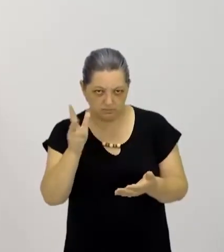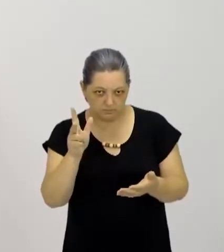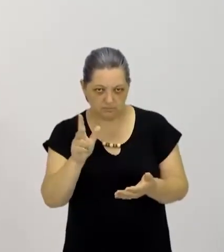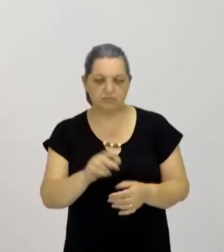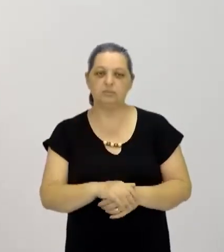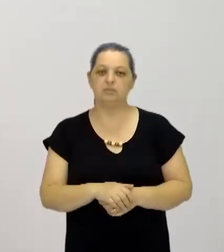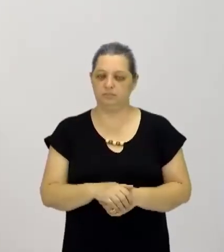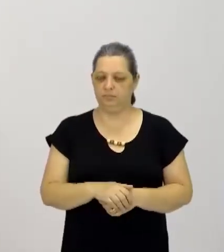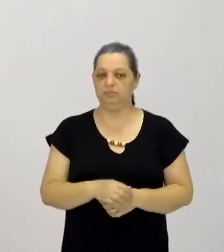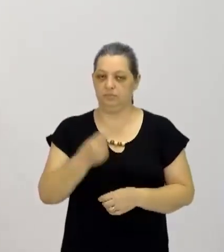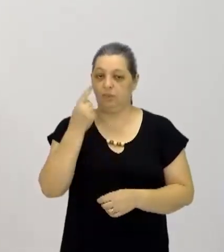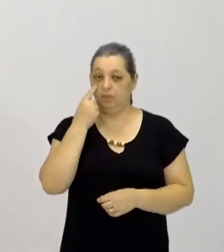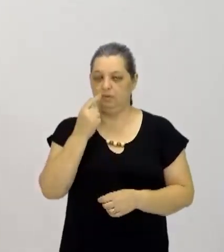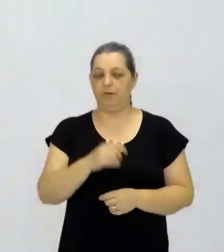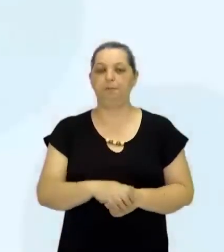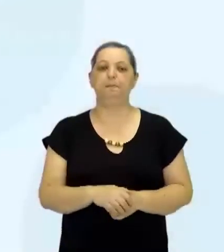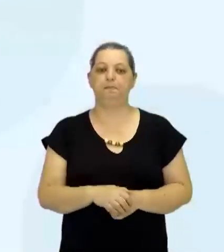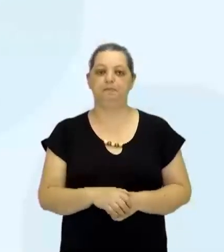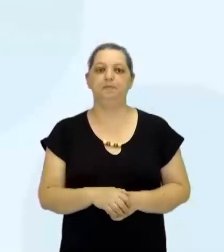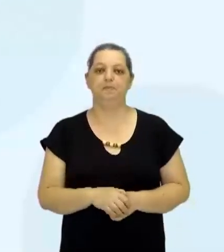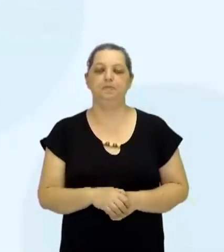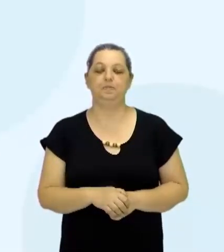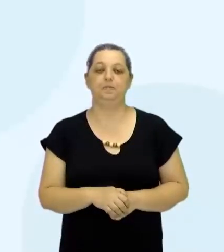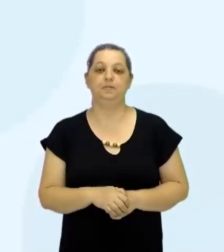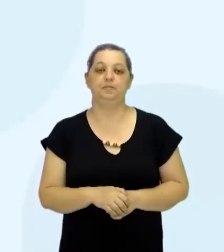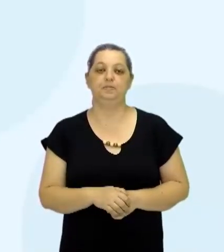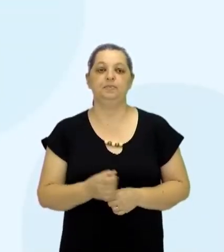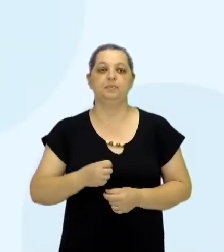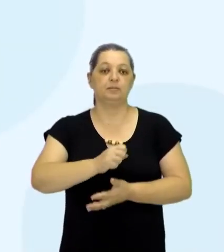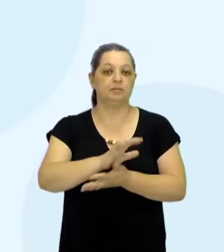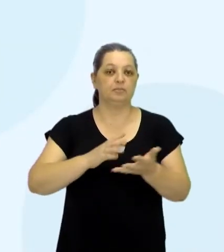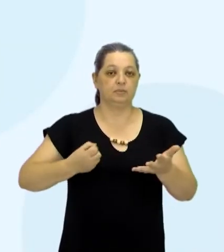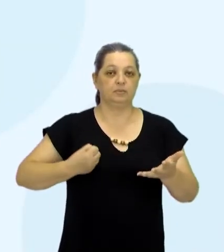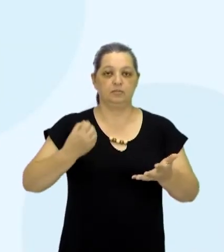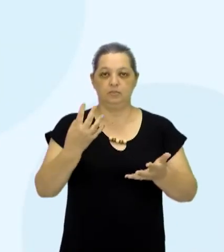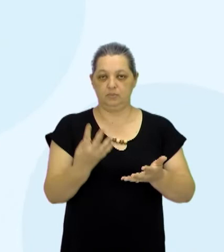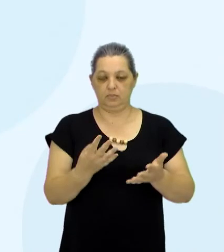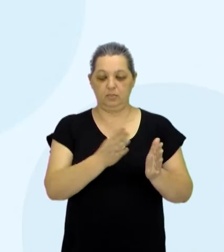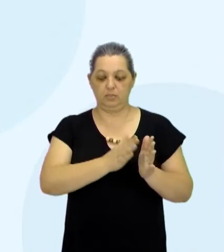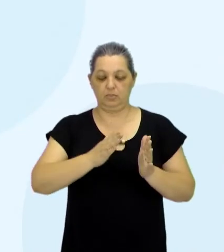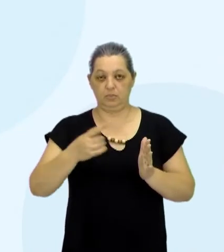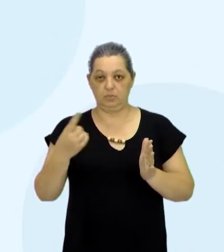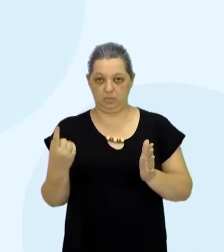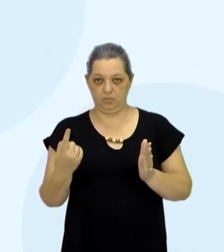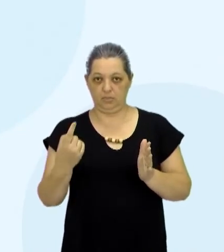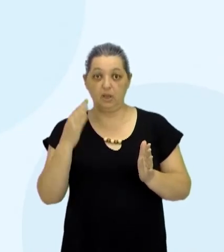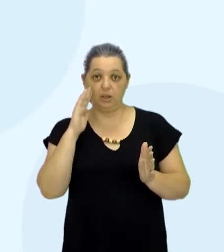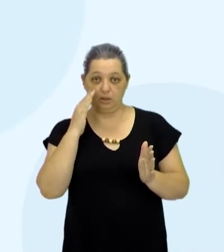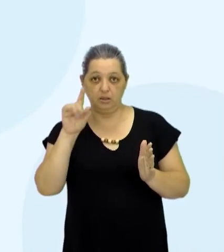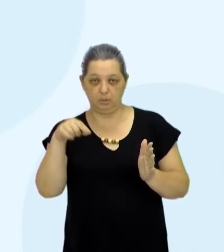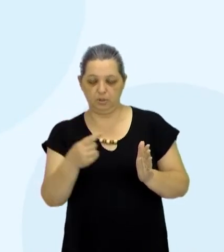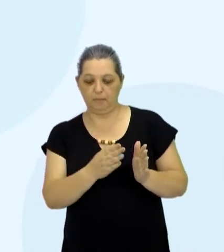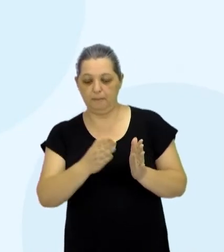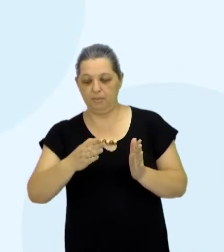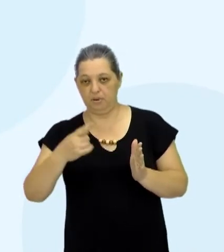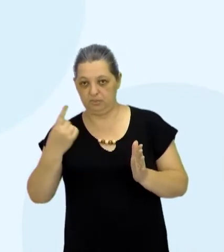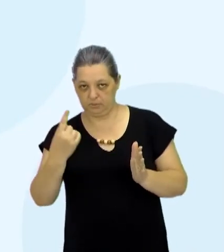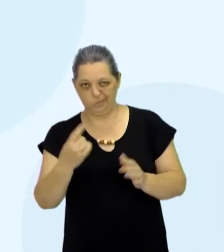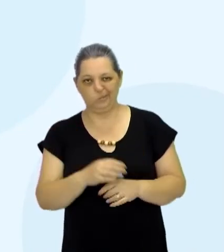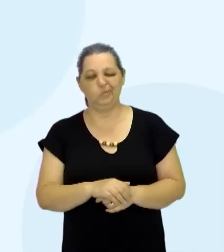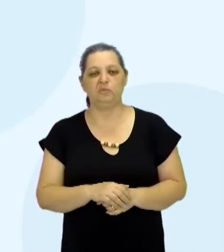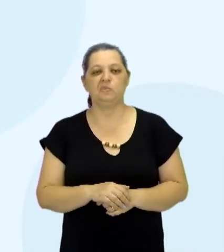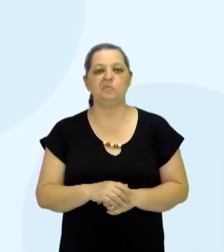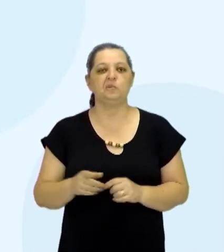Vamos lá? Então, posso pôr a atividade aí para vocês? Pode ir lá. Atividade 4, parte 1. Vocês já vão entender porque é parte 1. Ó. Vamos ler. A tarifa